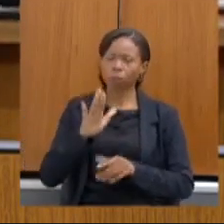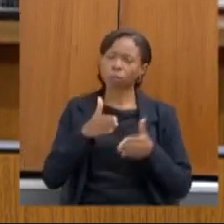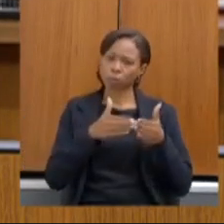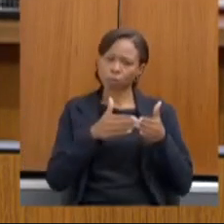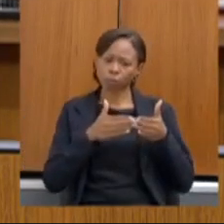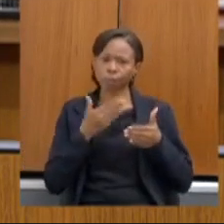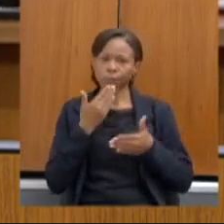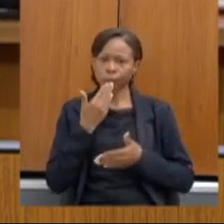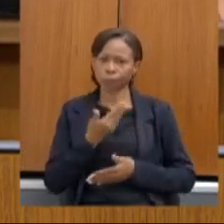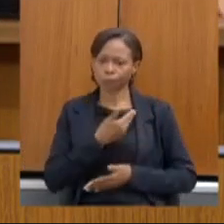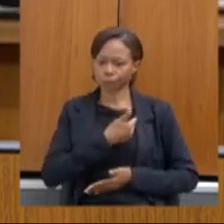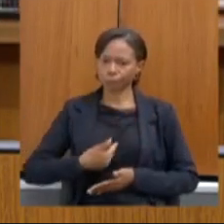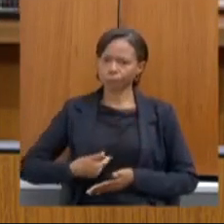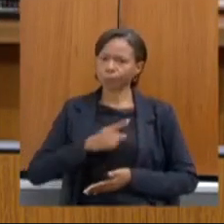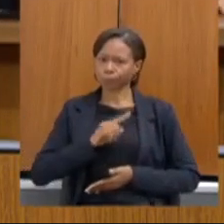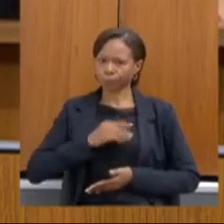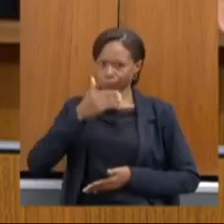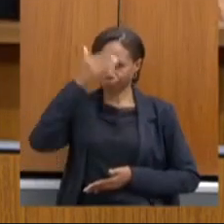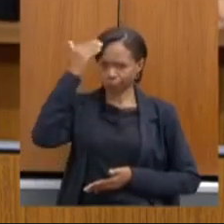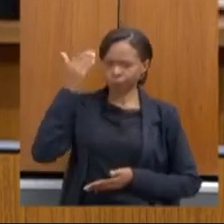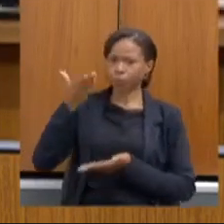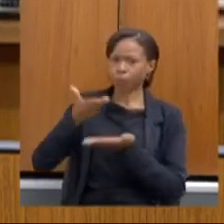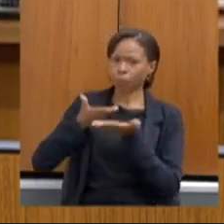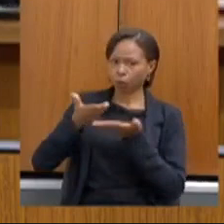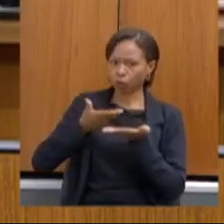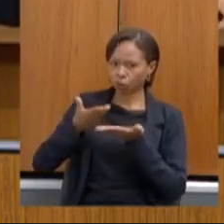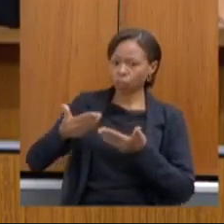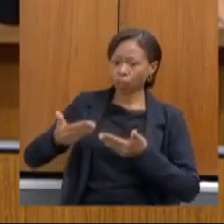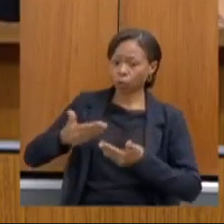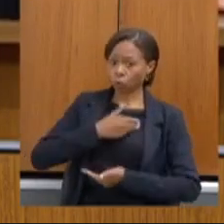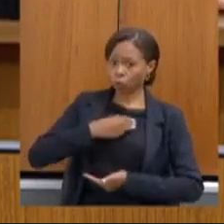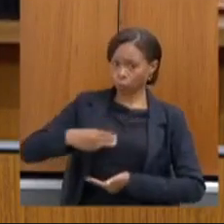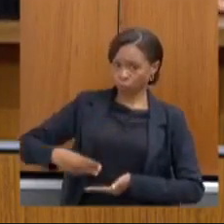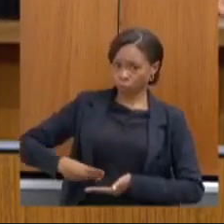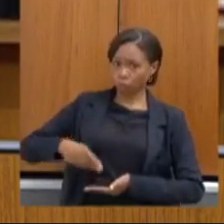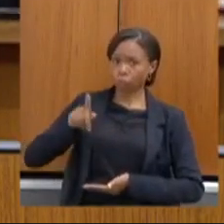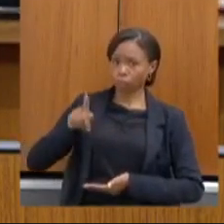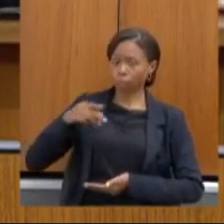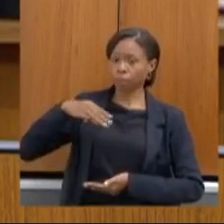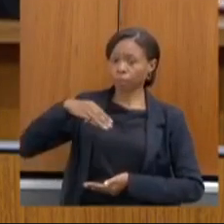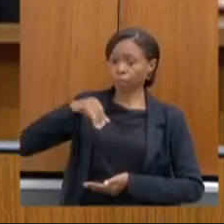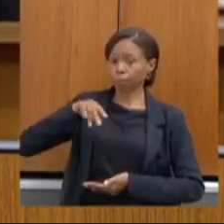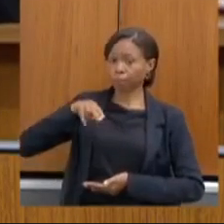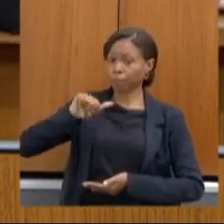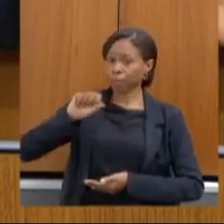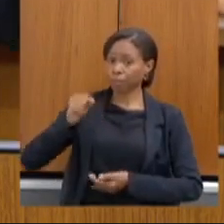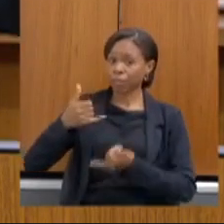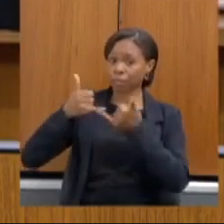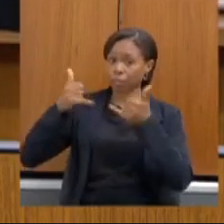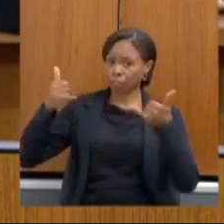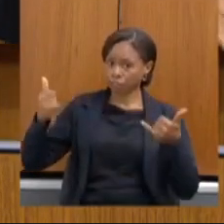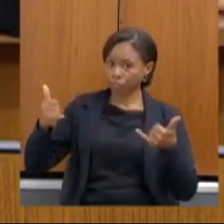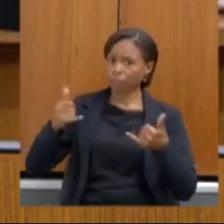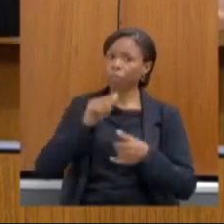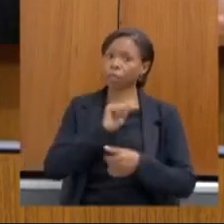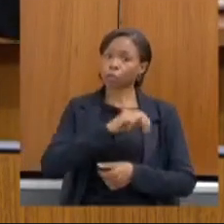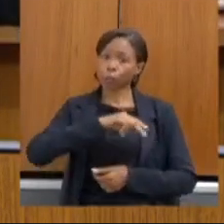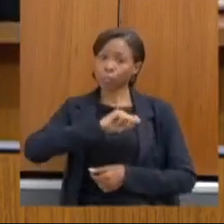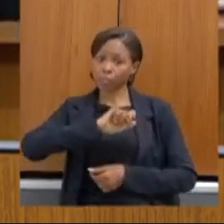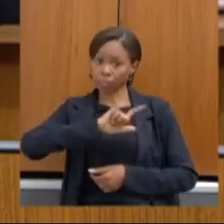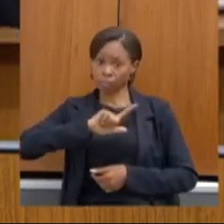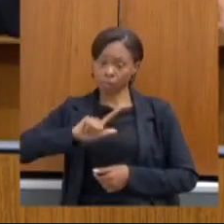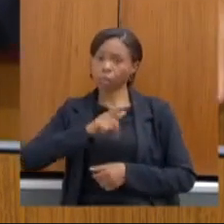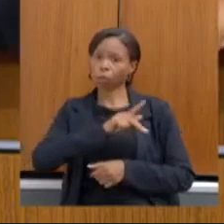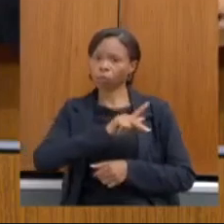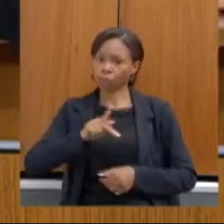interceda junto ao Ministro Bento da Bom dia junto ao presidente Daniel E aí pé para que possa